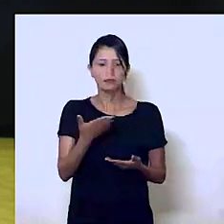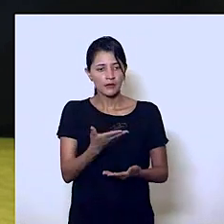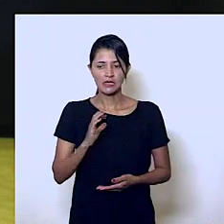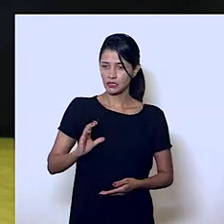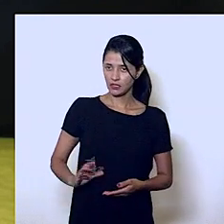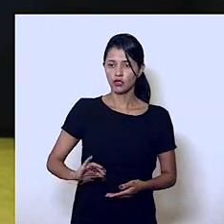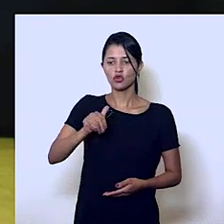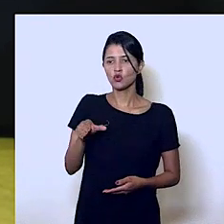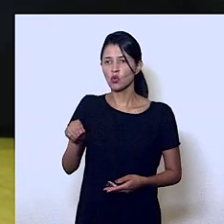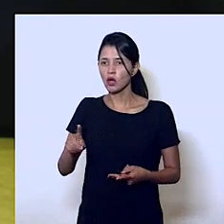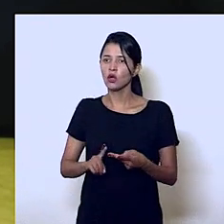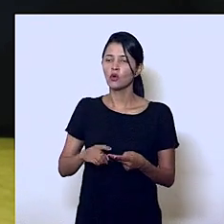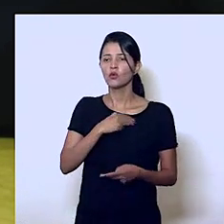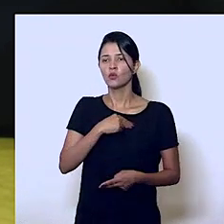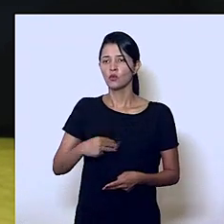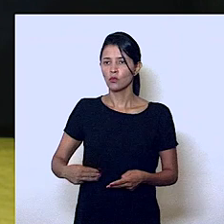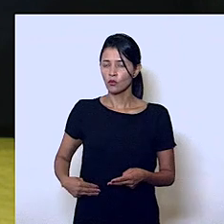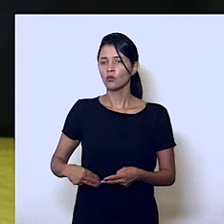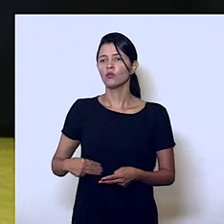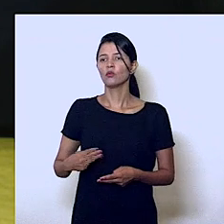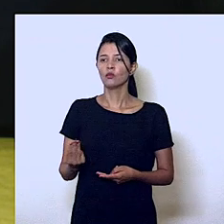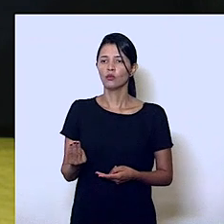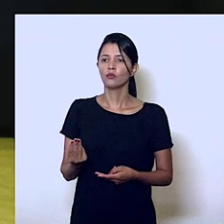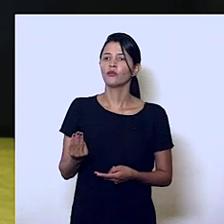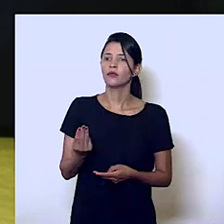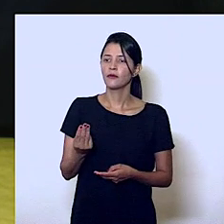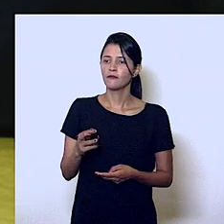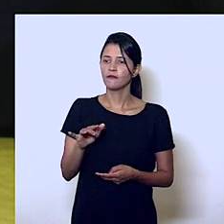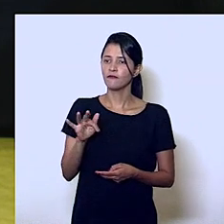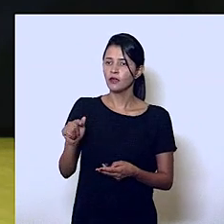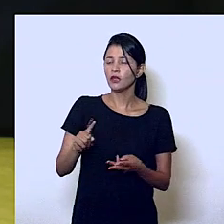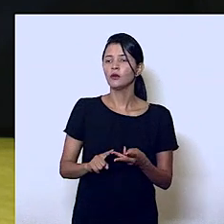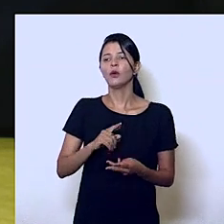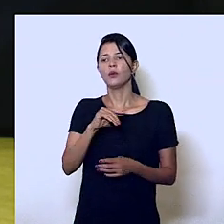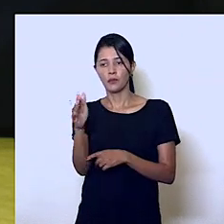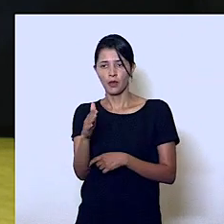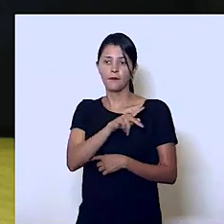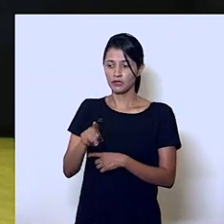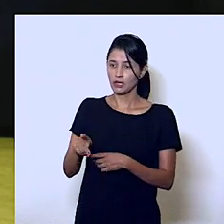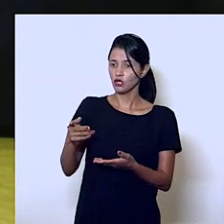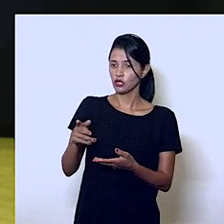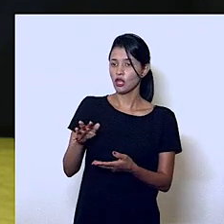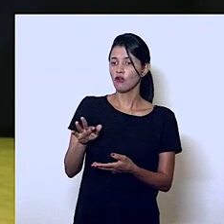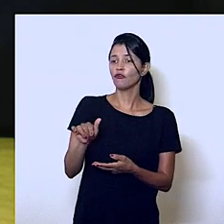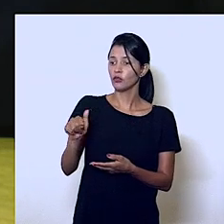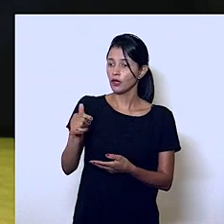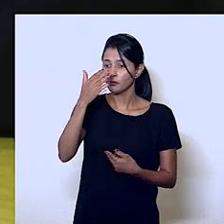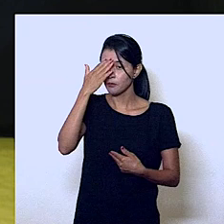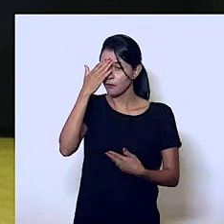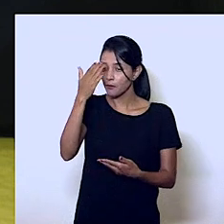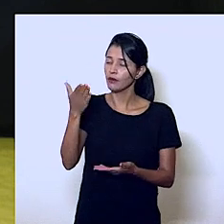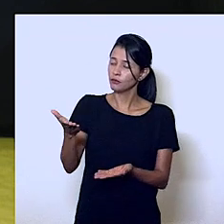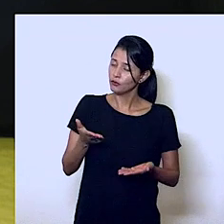Múcio Monteiro Filho, embaixadora Márcia Loureiro, presidente da FUNAG, obrigado por este convite. Isabel,